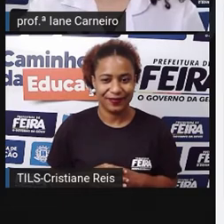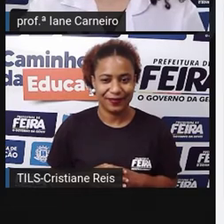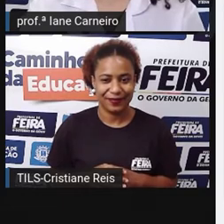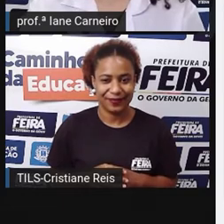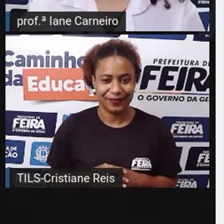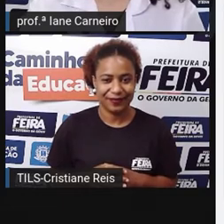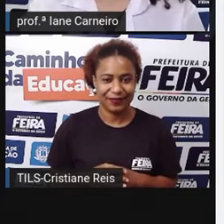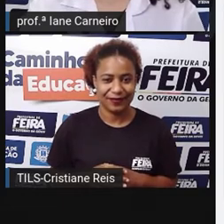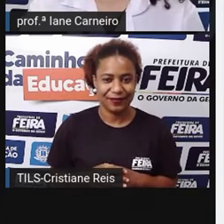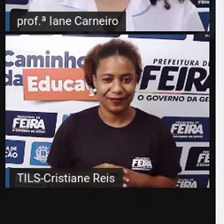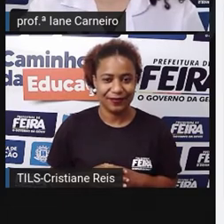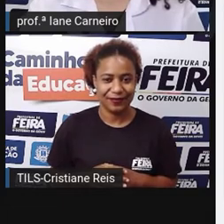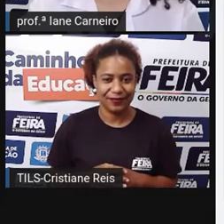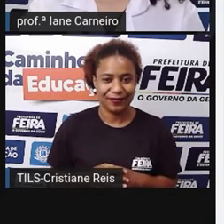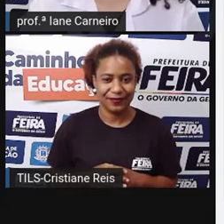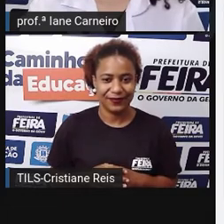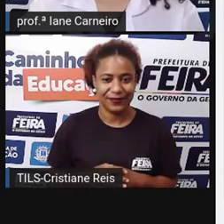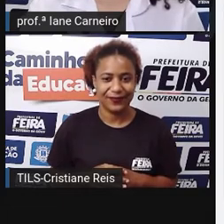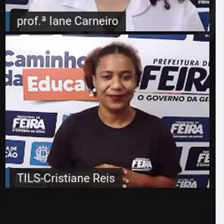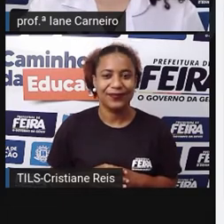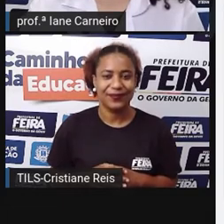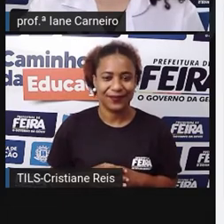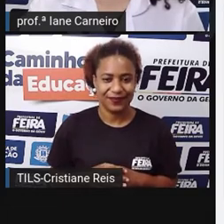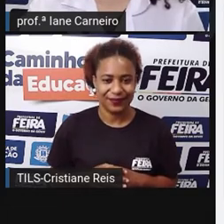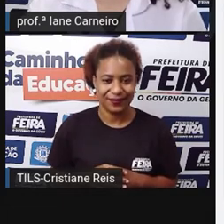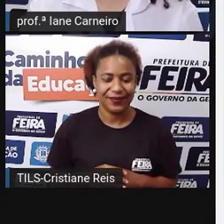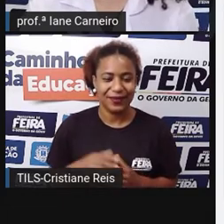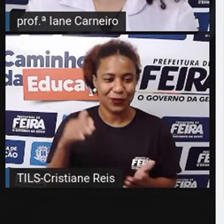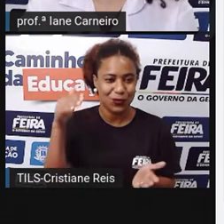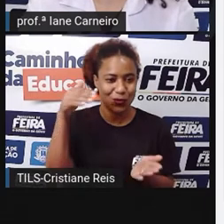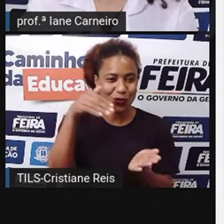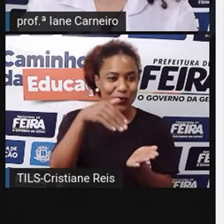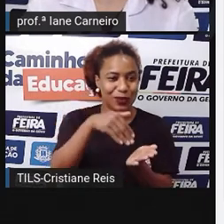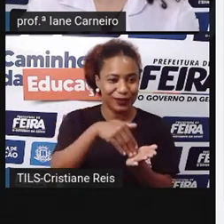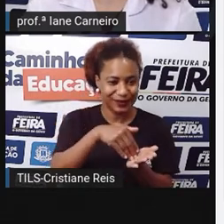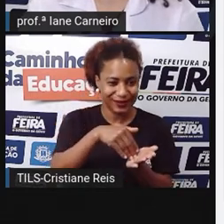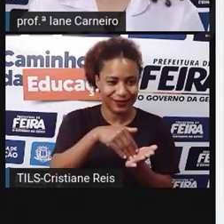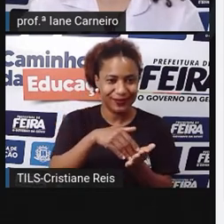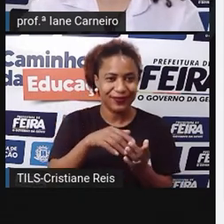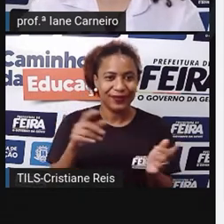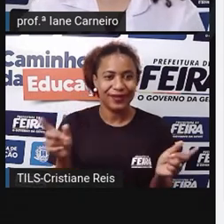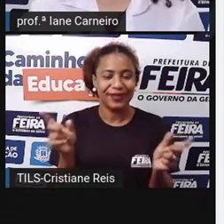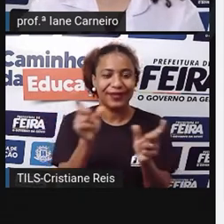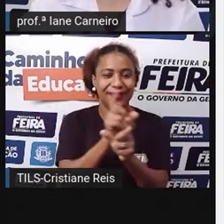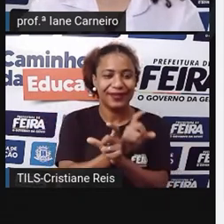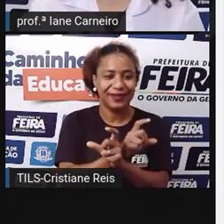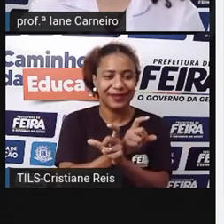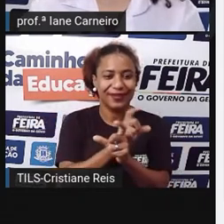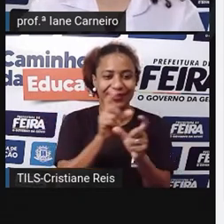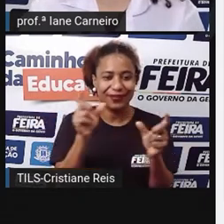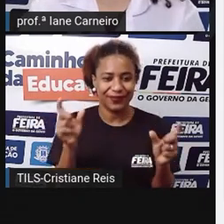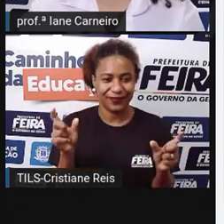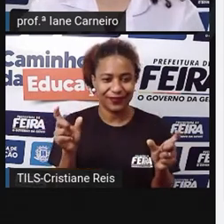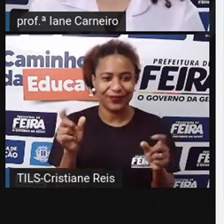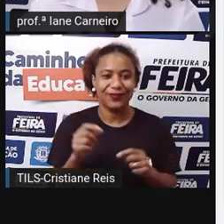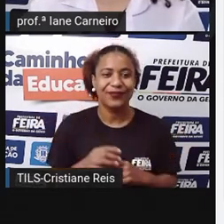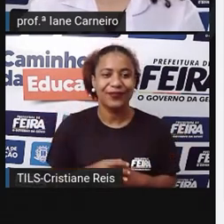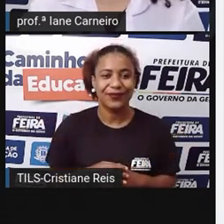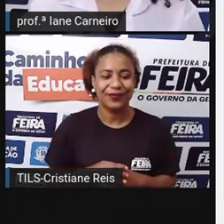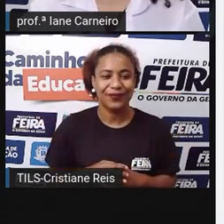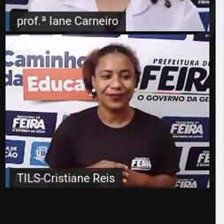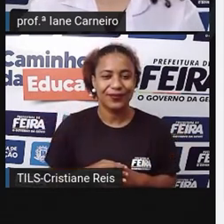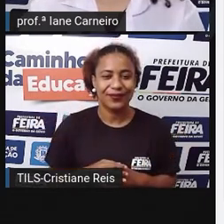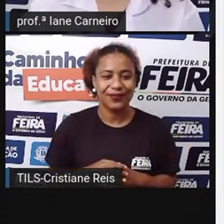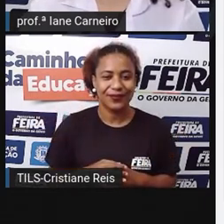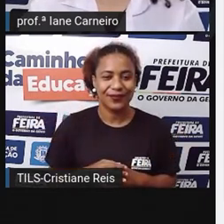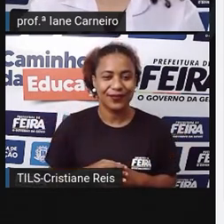E a último, o último, né? Se eu trocar, gente, a posição do cá,